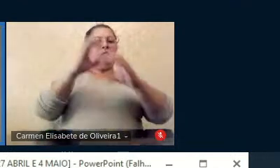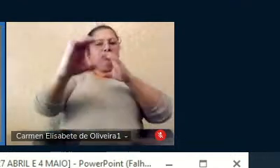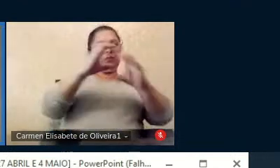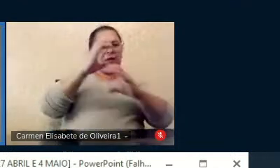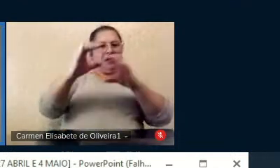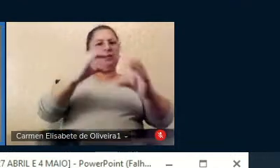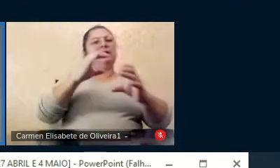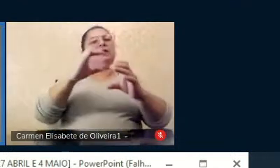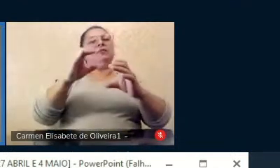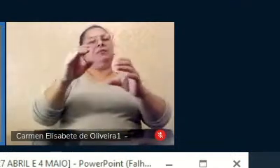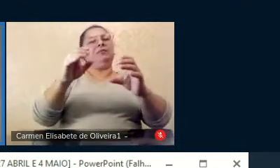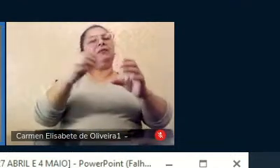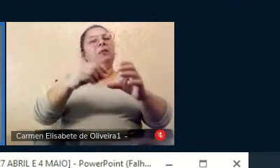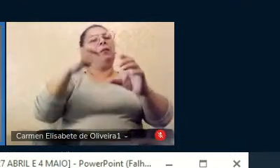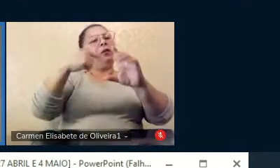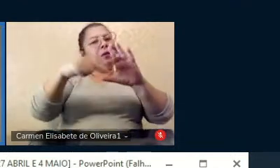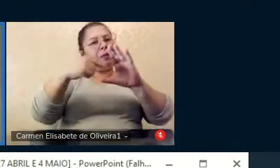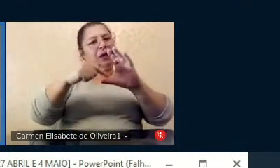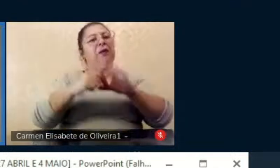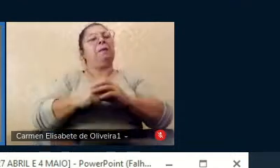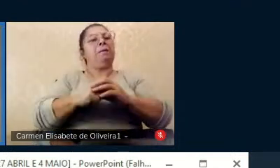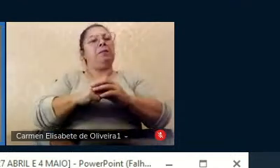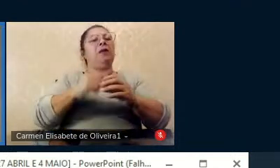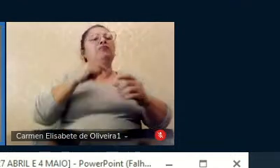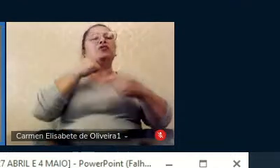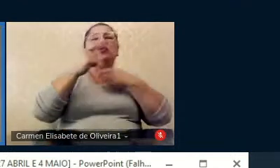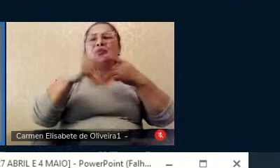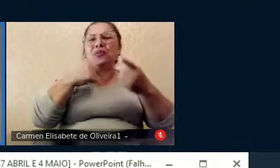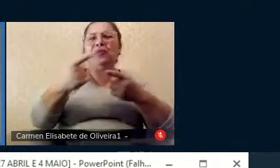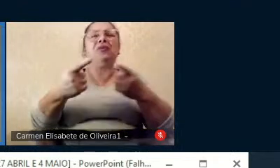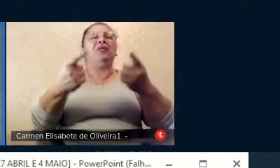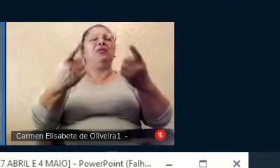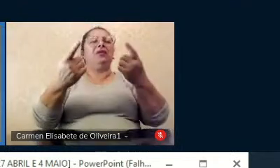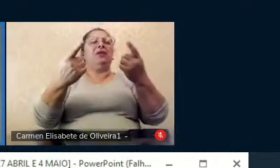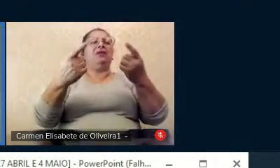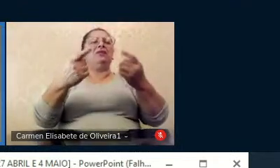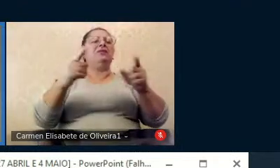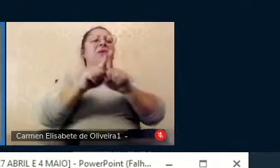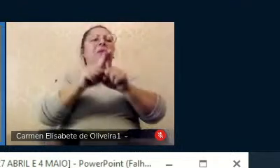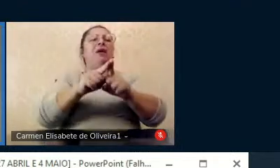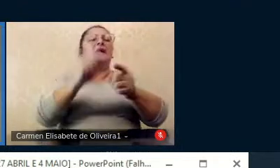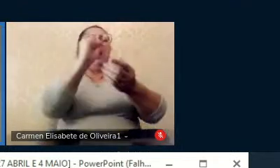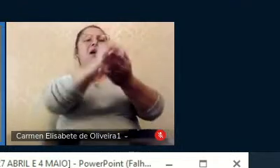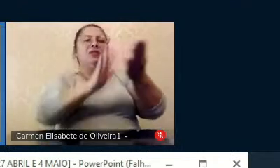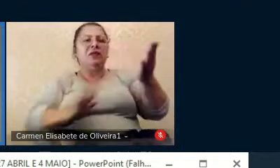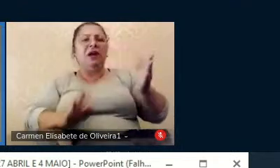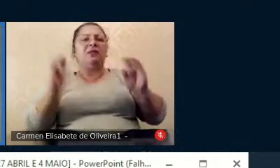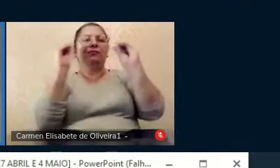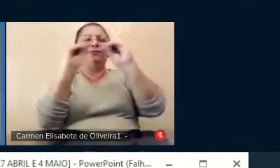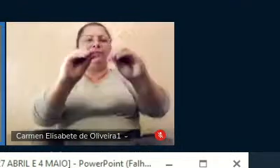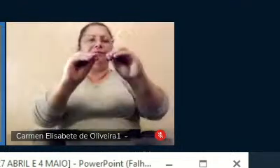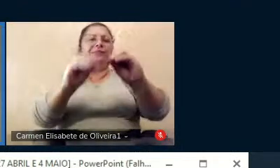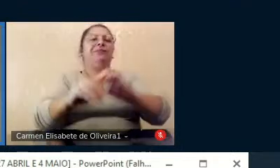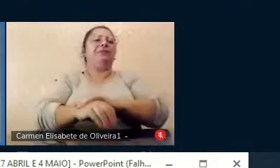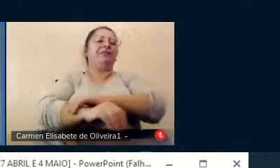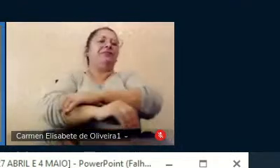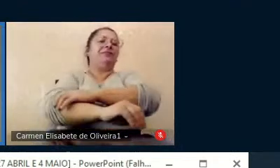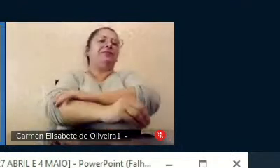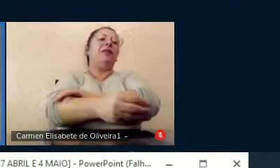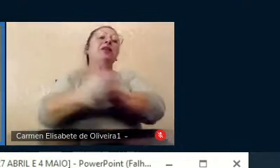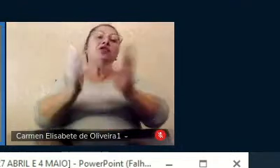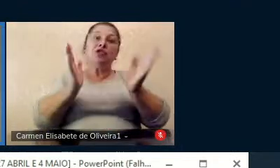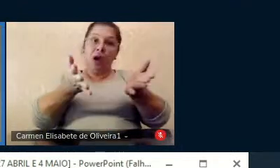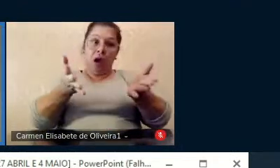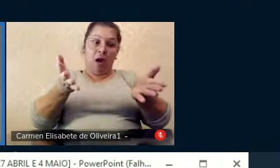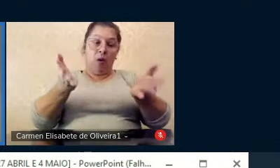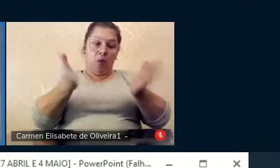comunicar por meio desse e-mail, para tirar dúvidas de vocês, para enviar as atividades solicitadas. Eu já adianto que